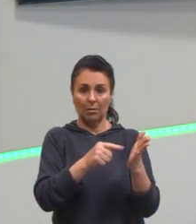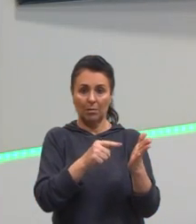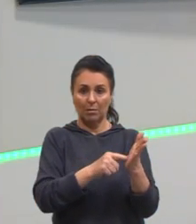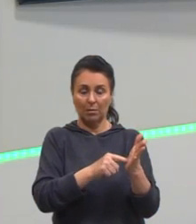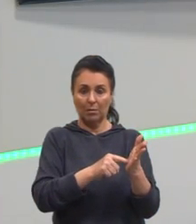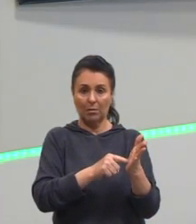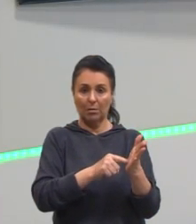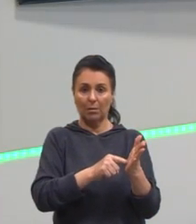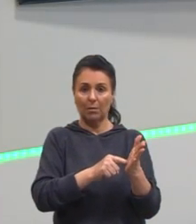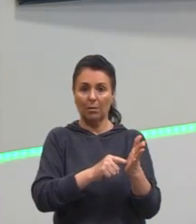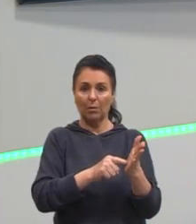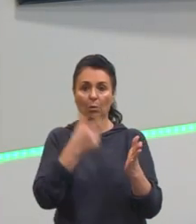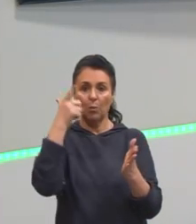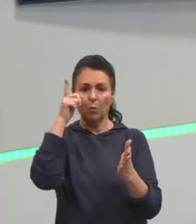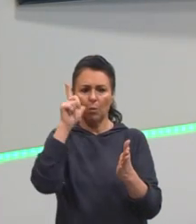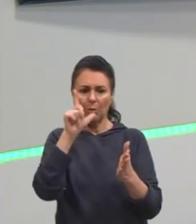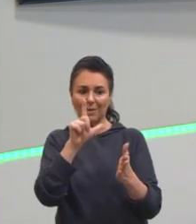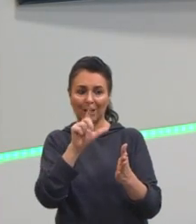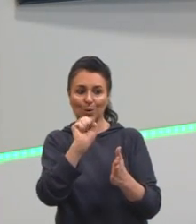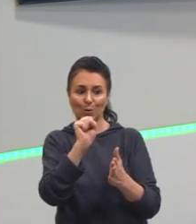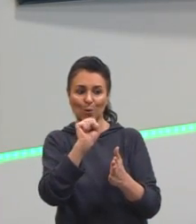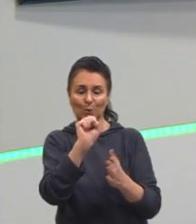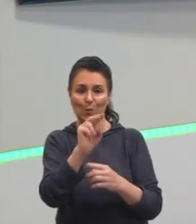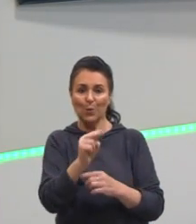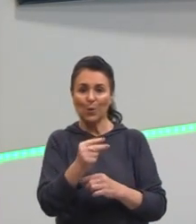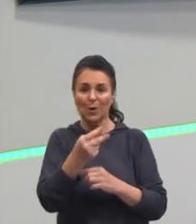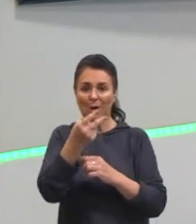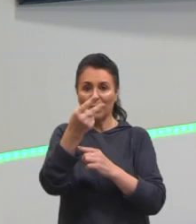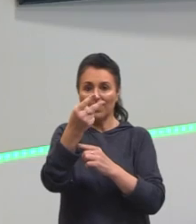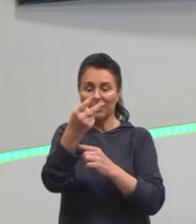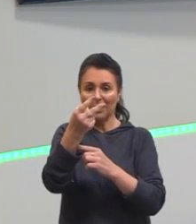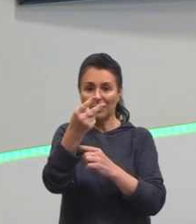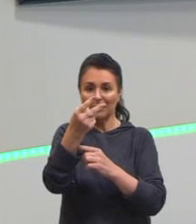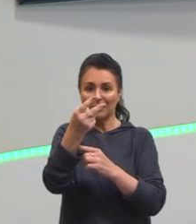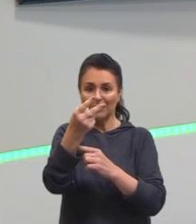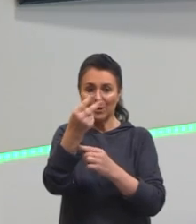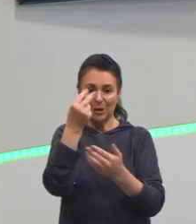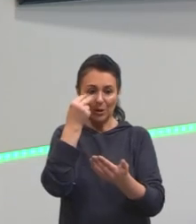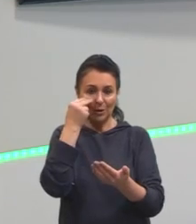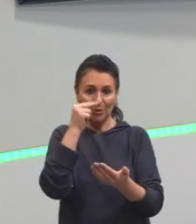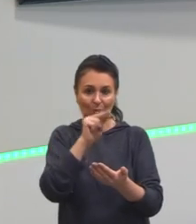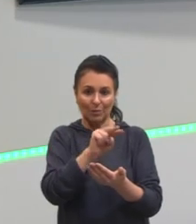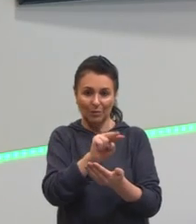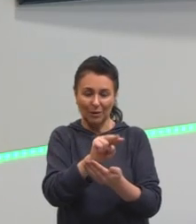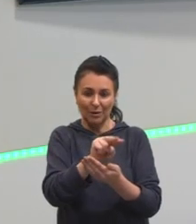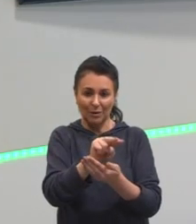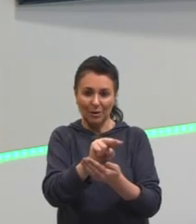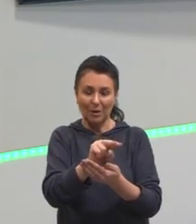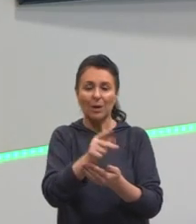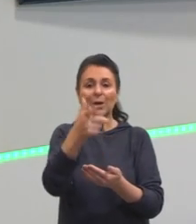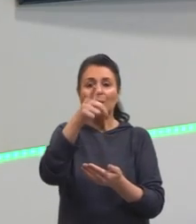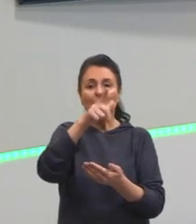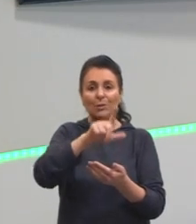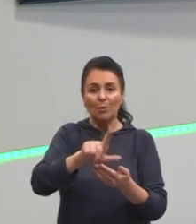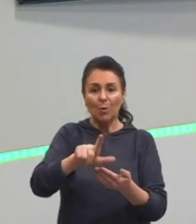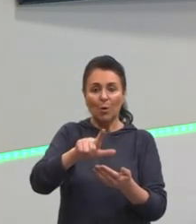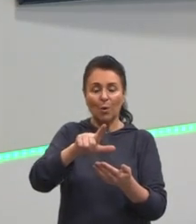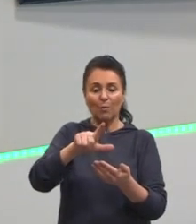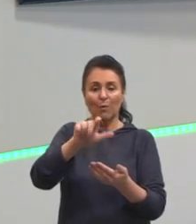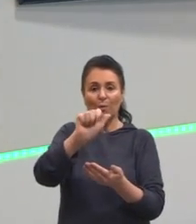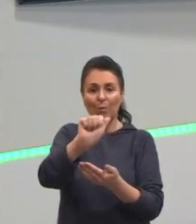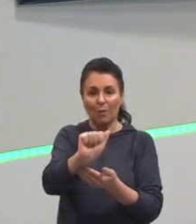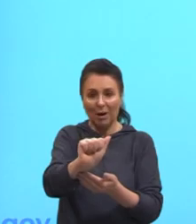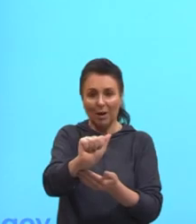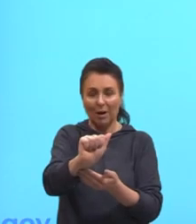oito ao quadrado né é o valor que tá no visor elevado ao quadrado vamos apertar mais uma vez até claro